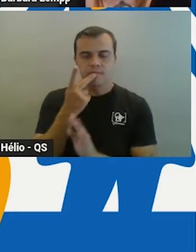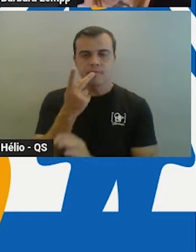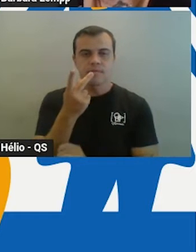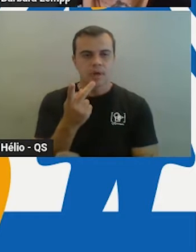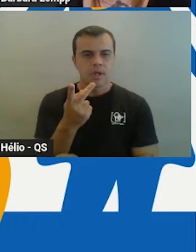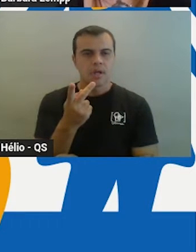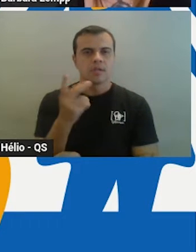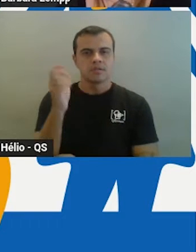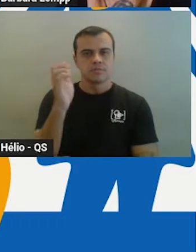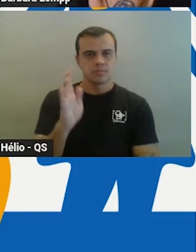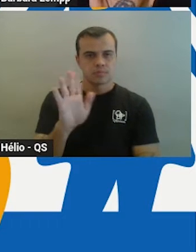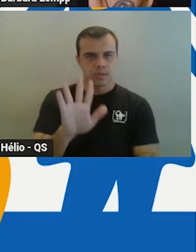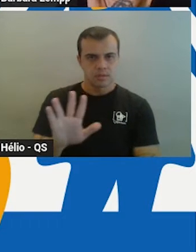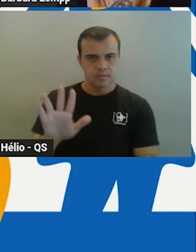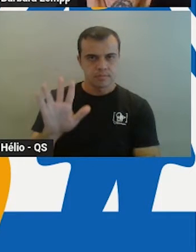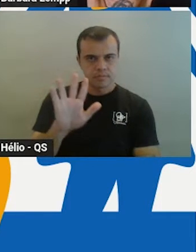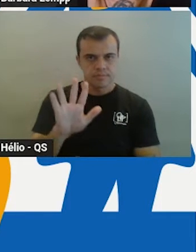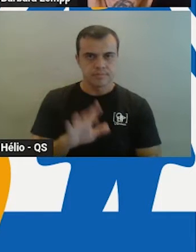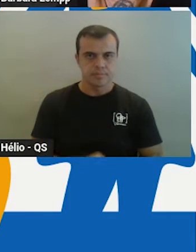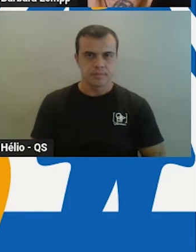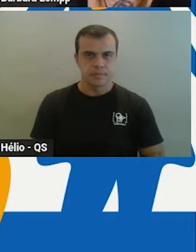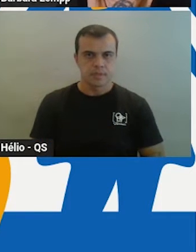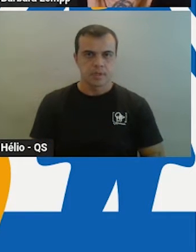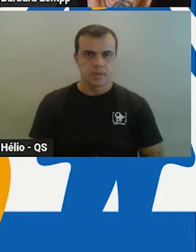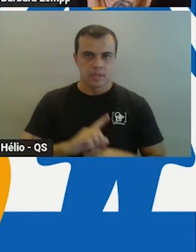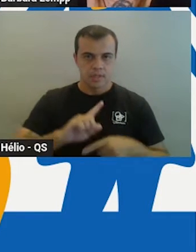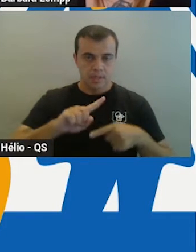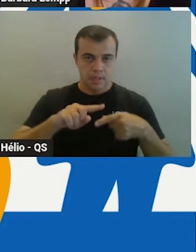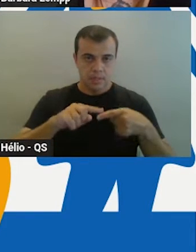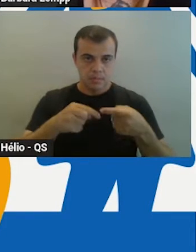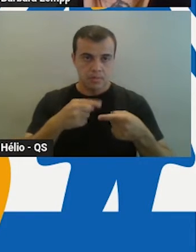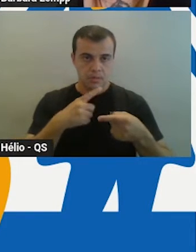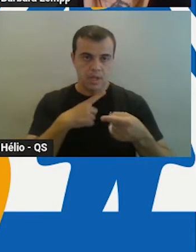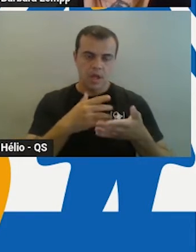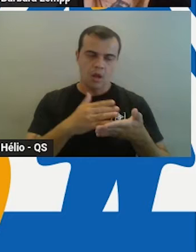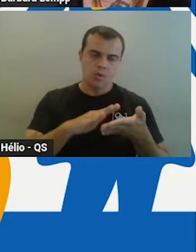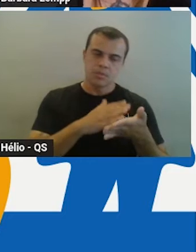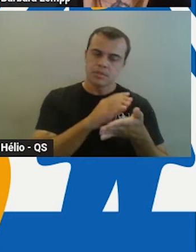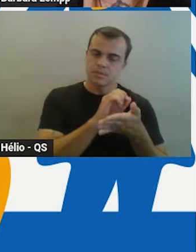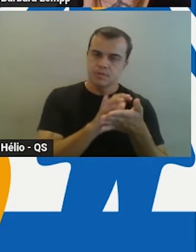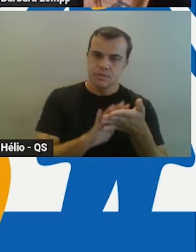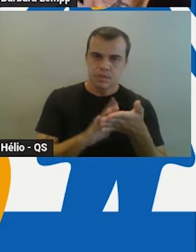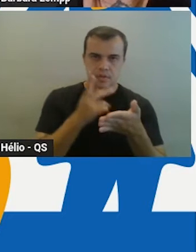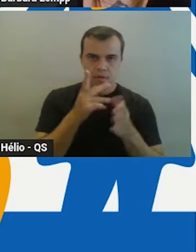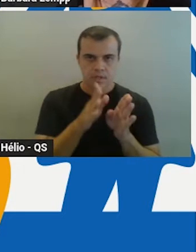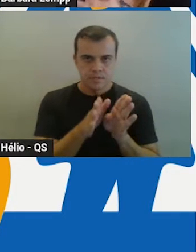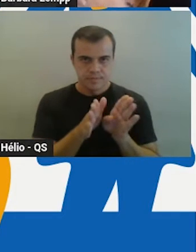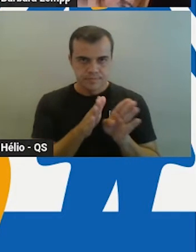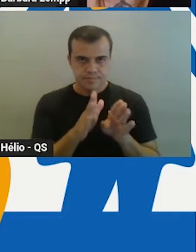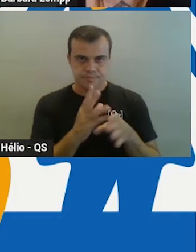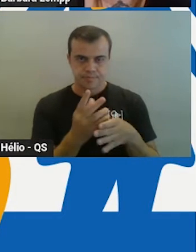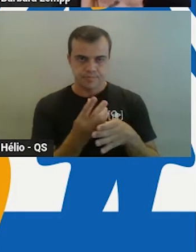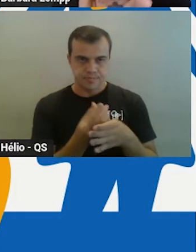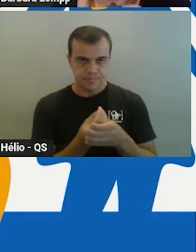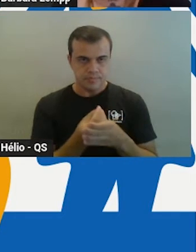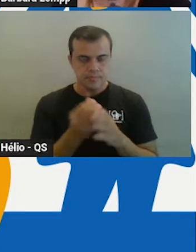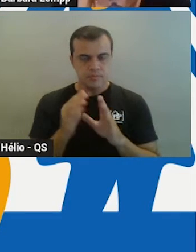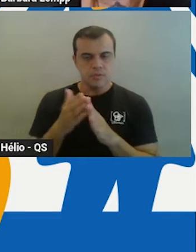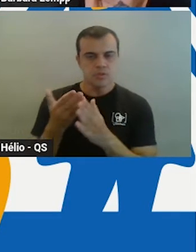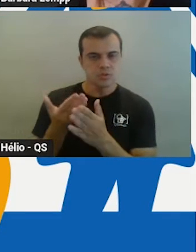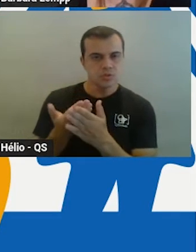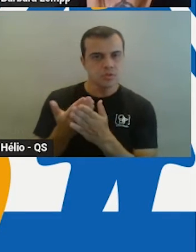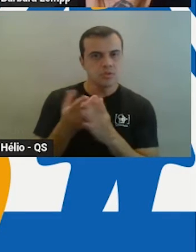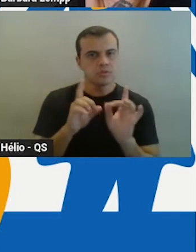do Brasil, né? Depois vai passar um pouquinho sobre atividades para falar de acessibilidade e inclusão na escola e no